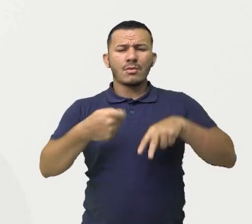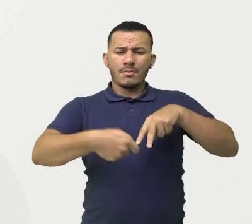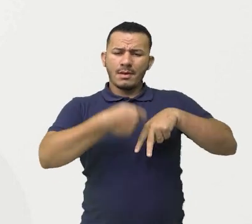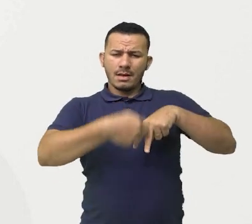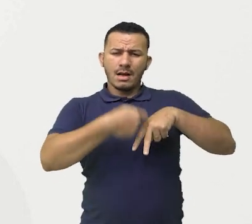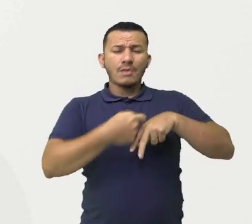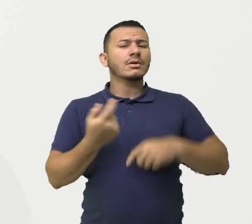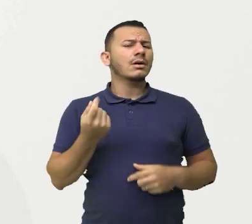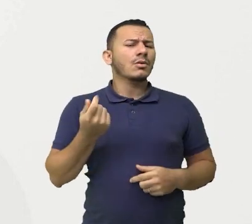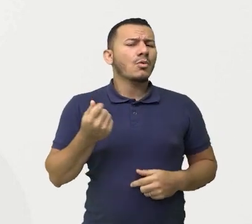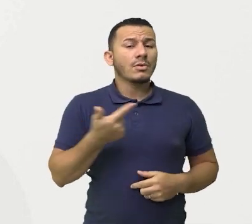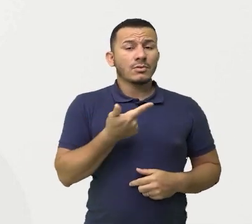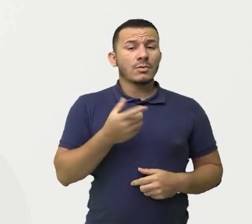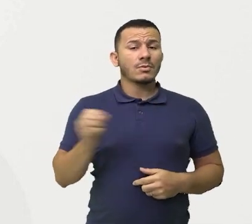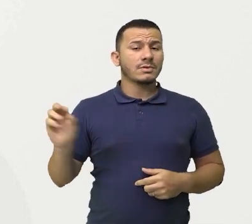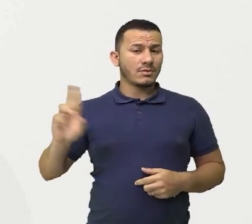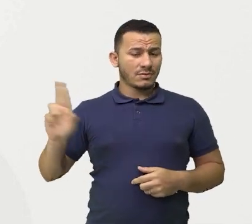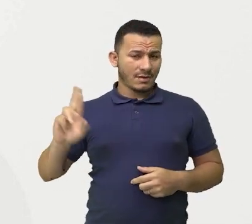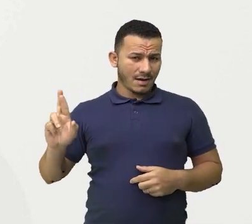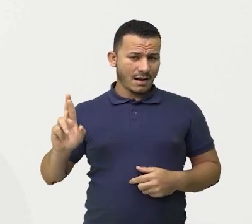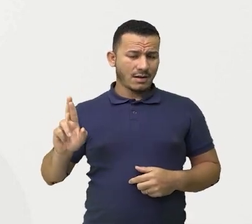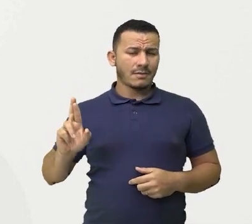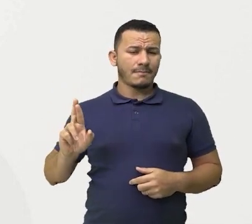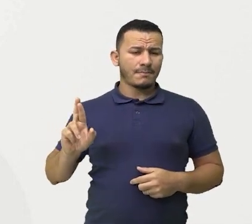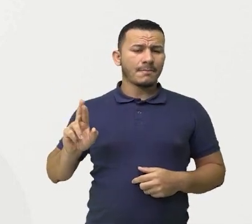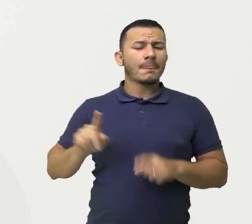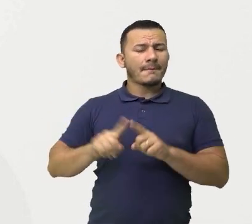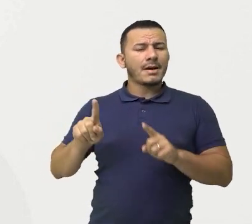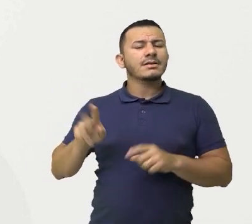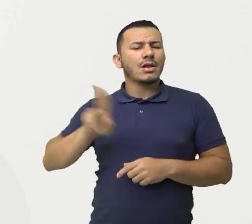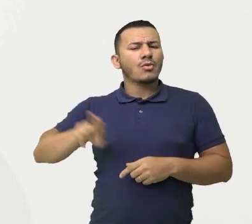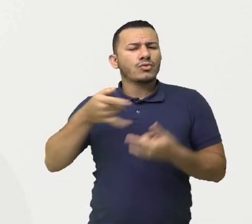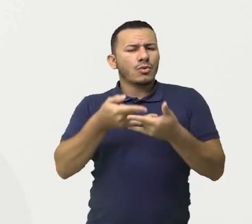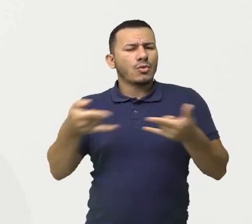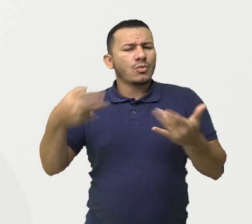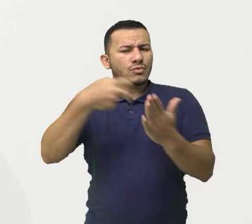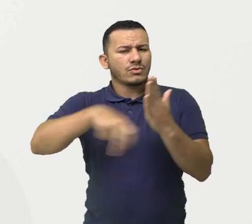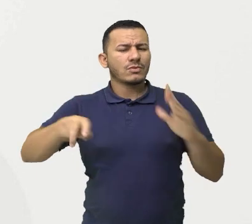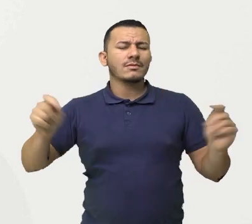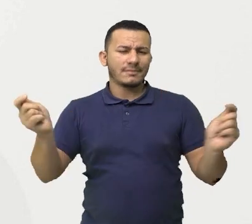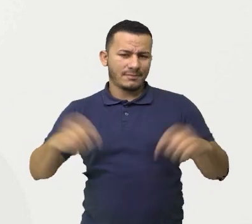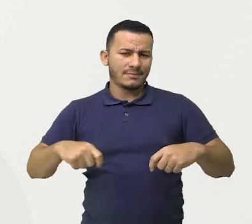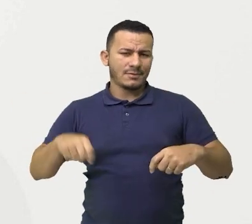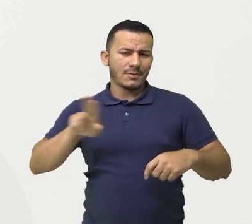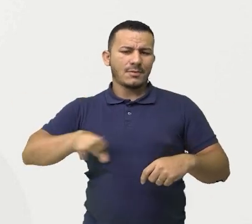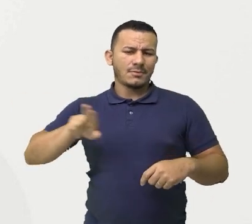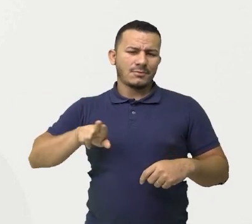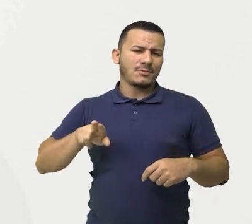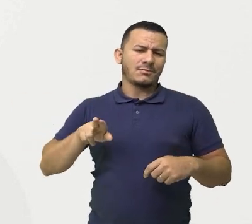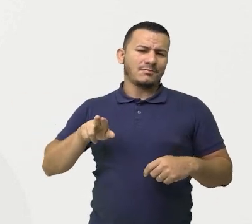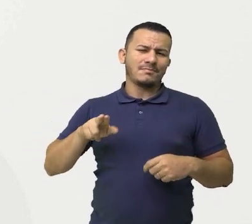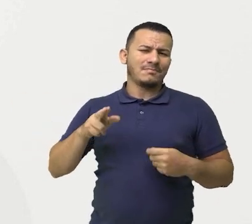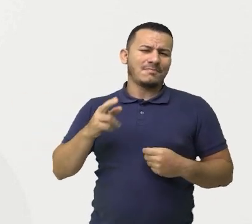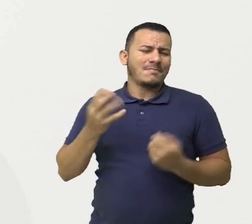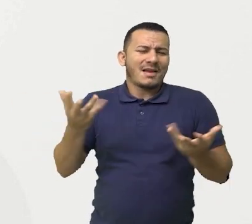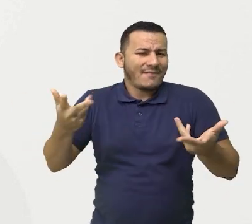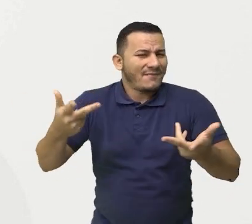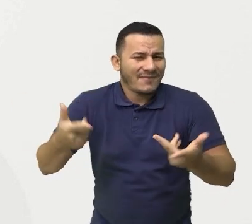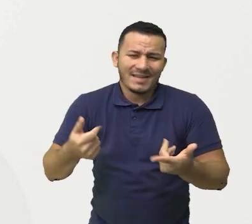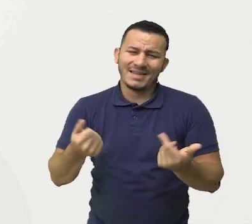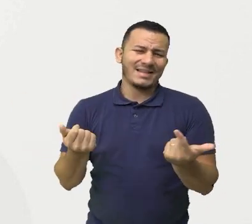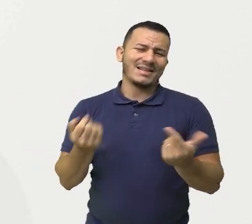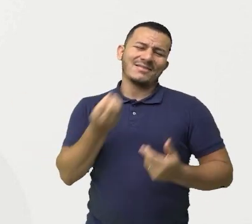custava R$200, mas usou um cupom de desconto. Olha que maravilha, cupom de desconto. Isso aqui é o sonho